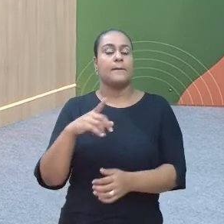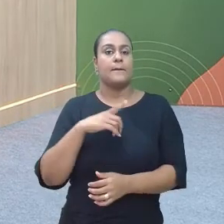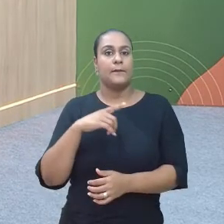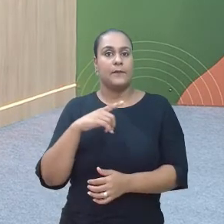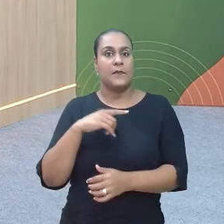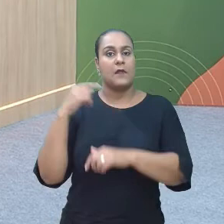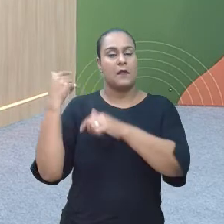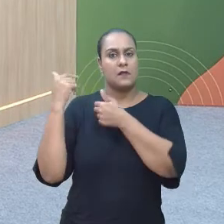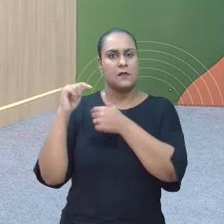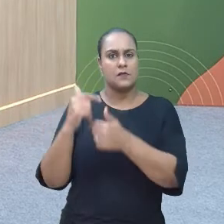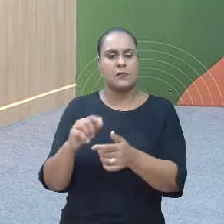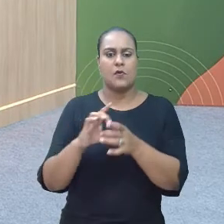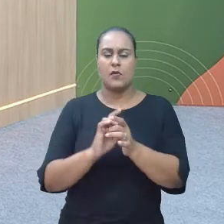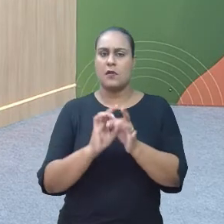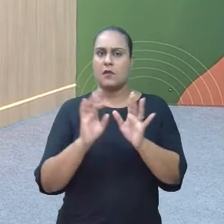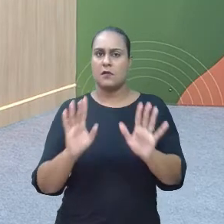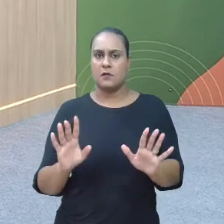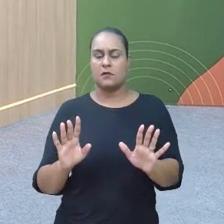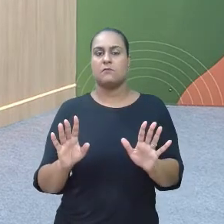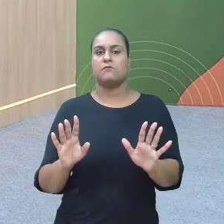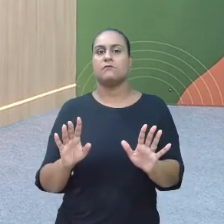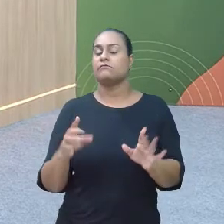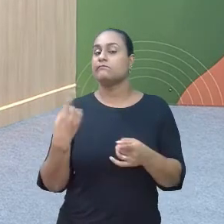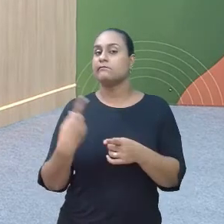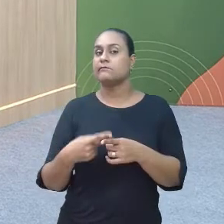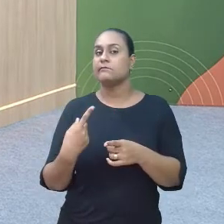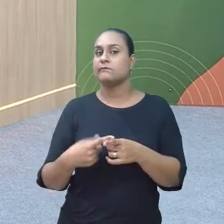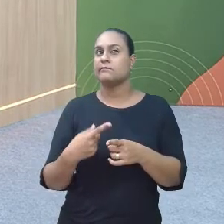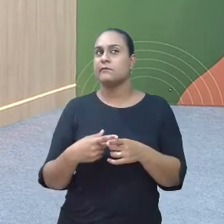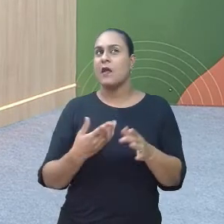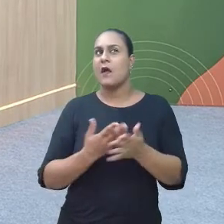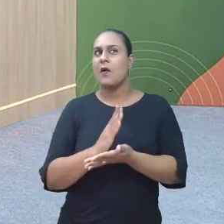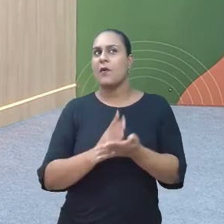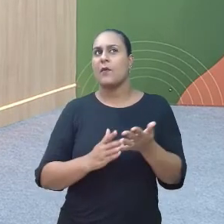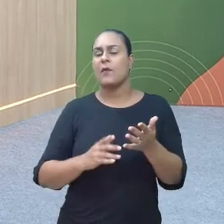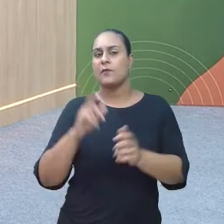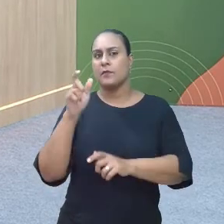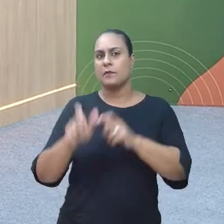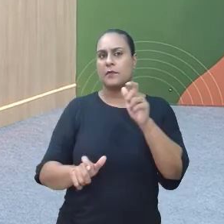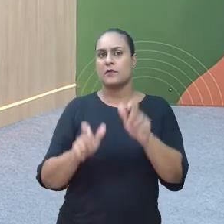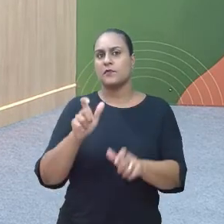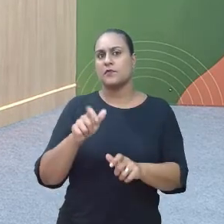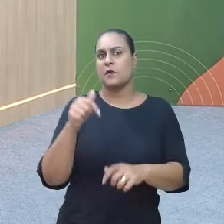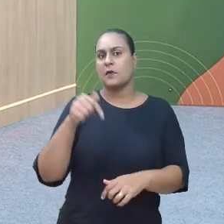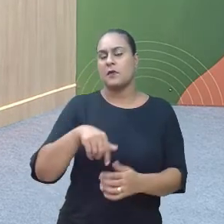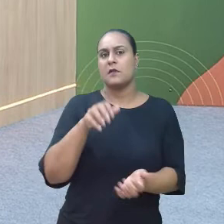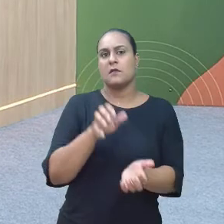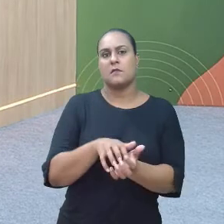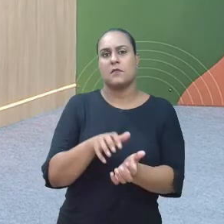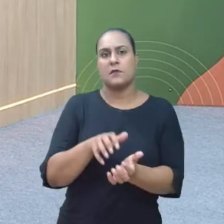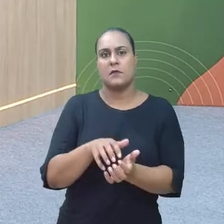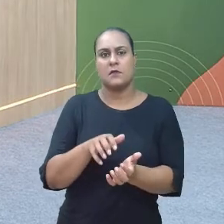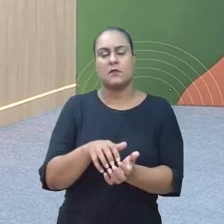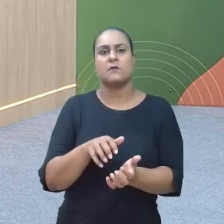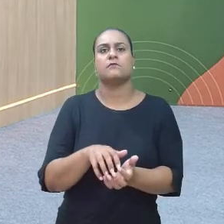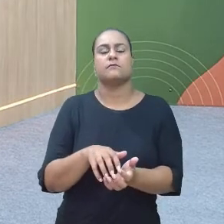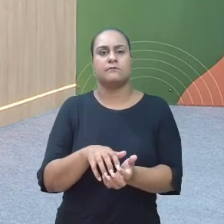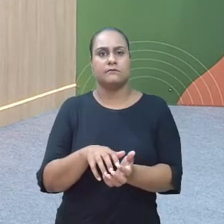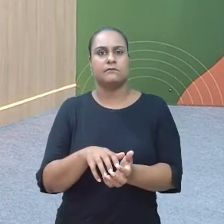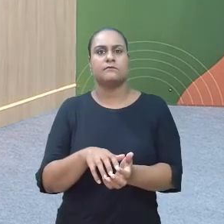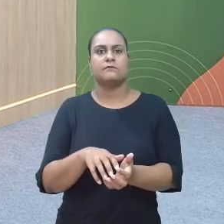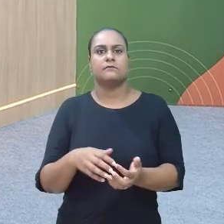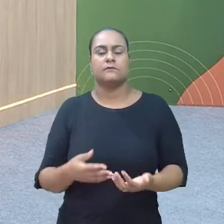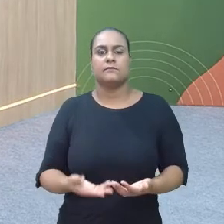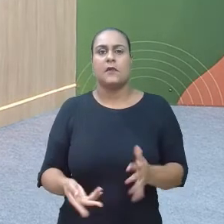liberalismo exaltado, até porque alguns sujeitos aqui em Pernambuco se envolveram, né, a